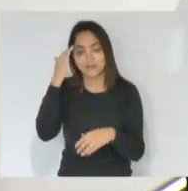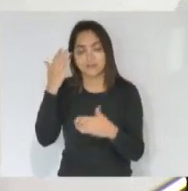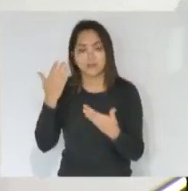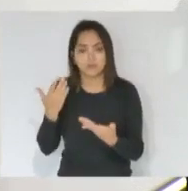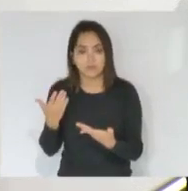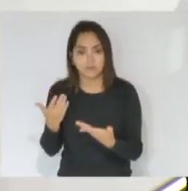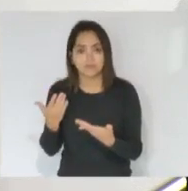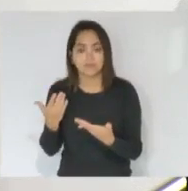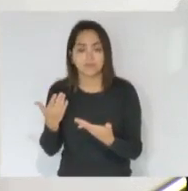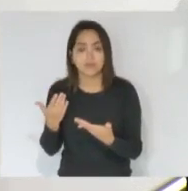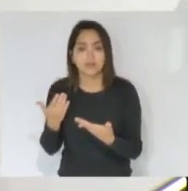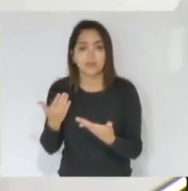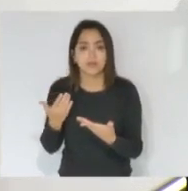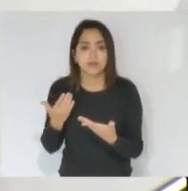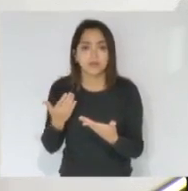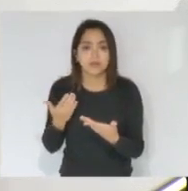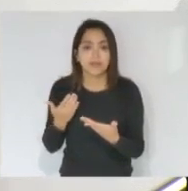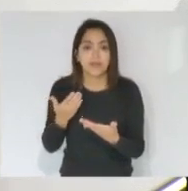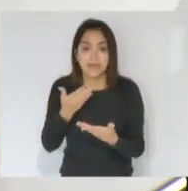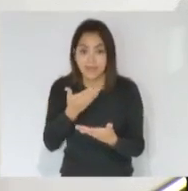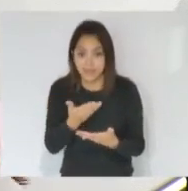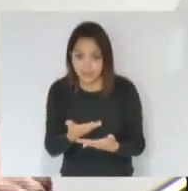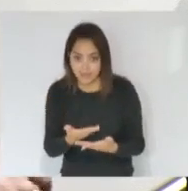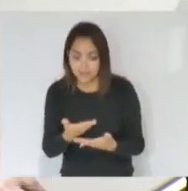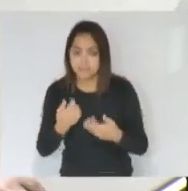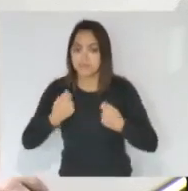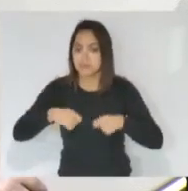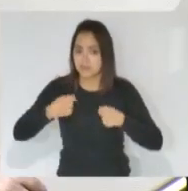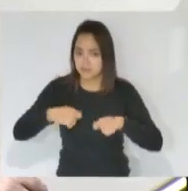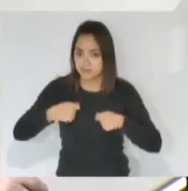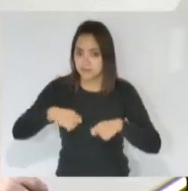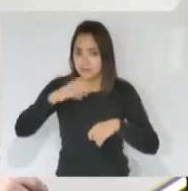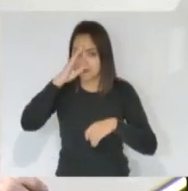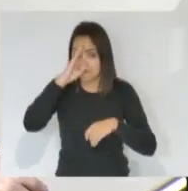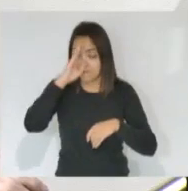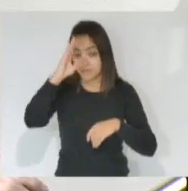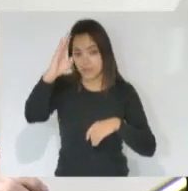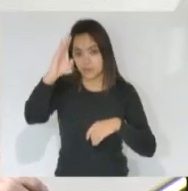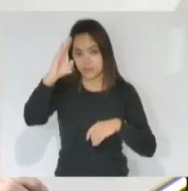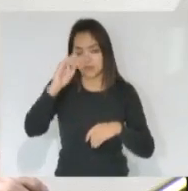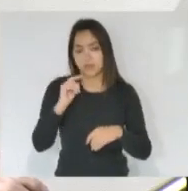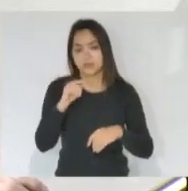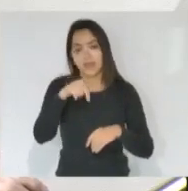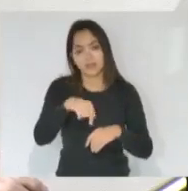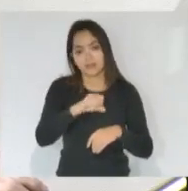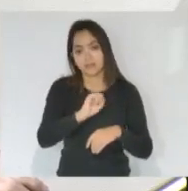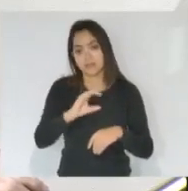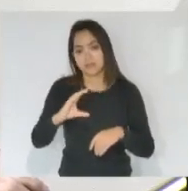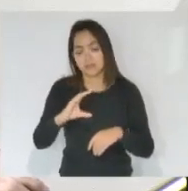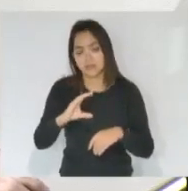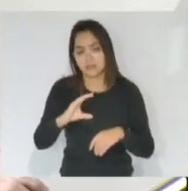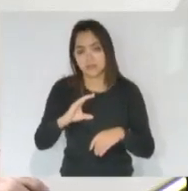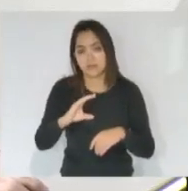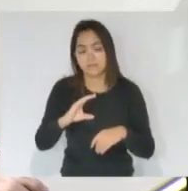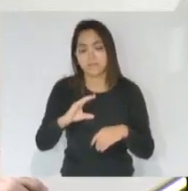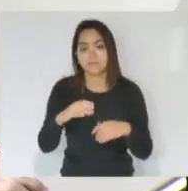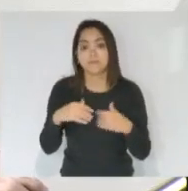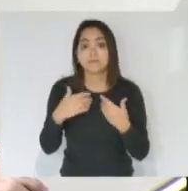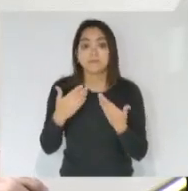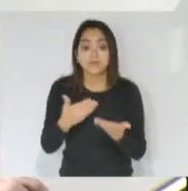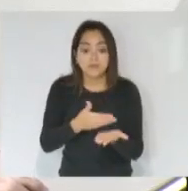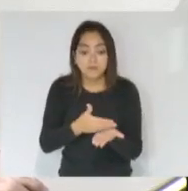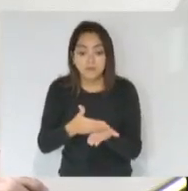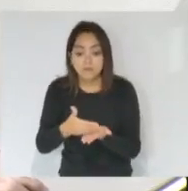que efetivamente esta deve ser uma prioridade para Santa Catarina e que, enfim,